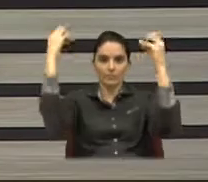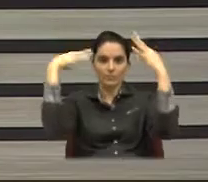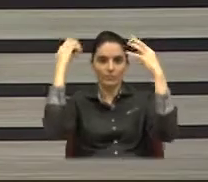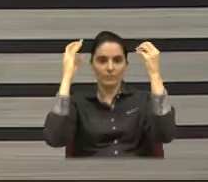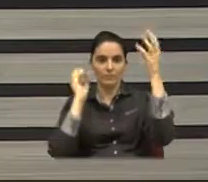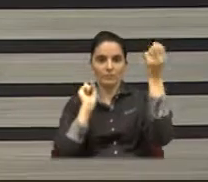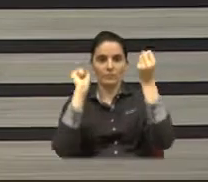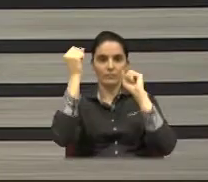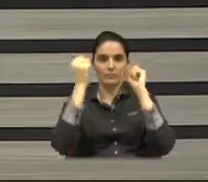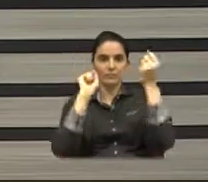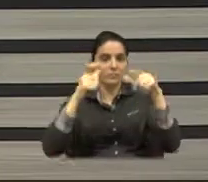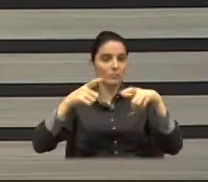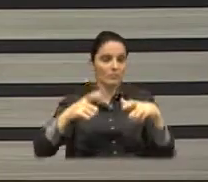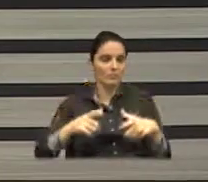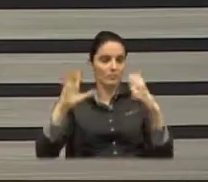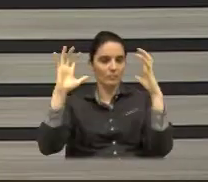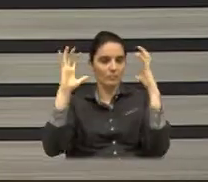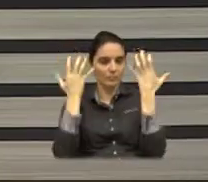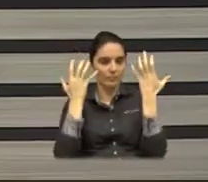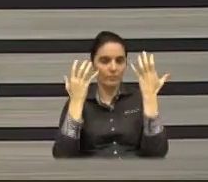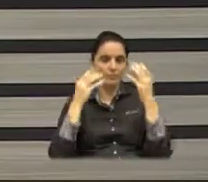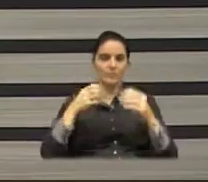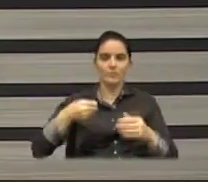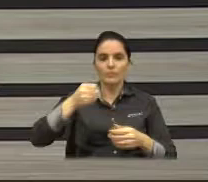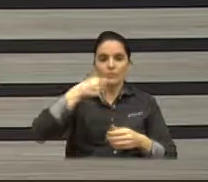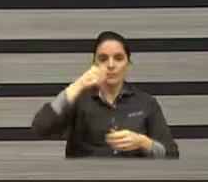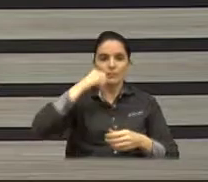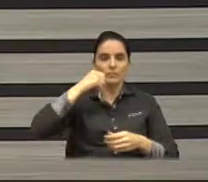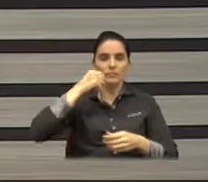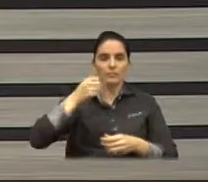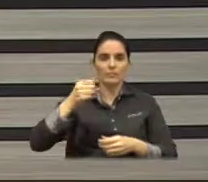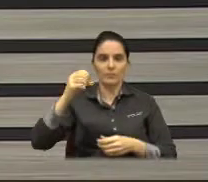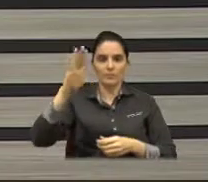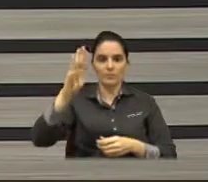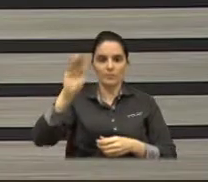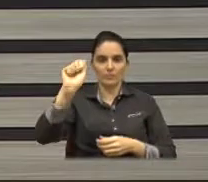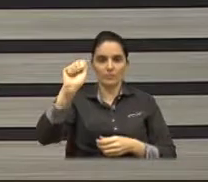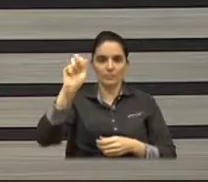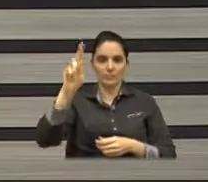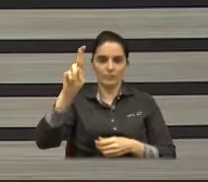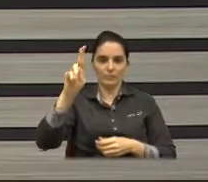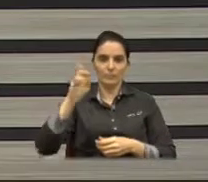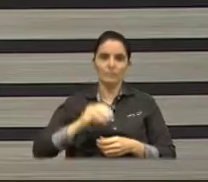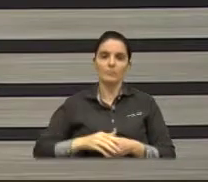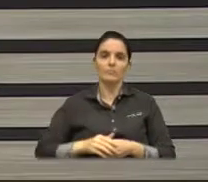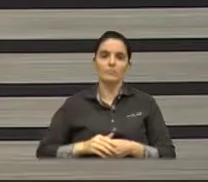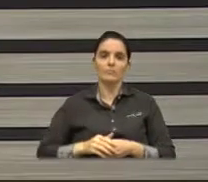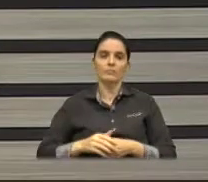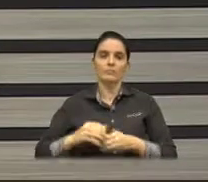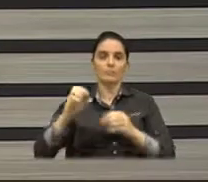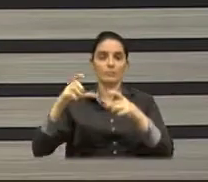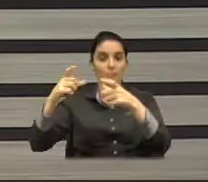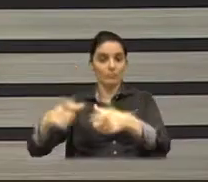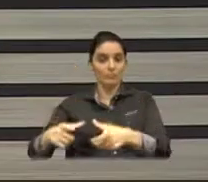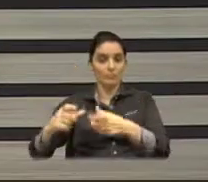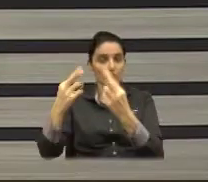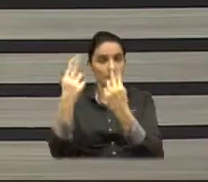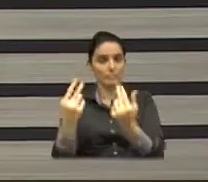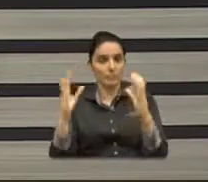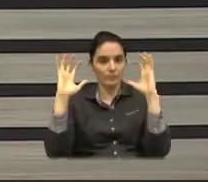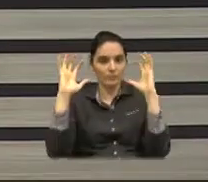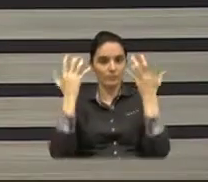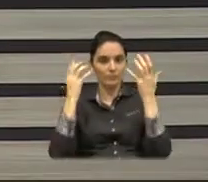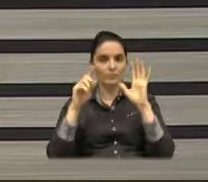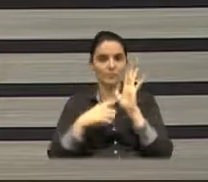boates, salões e festas, bares e estabelecimentos similares exibirem em suas dependências advertências